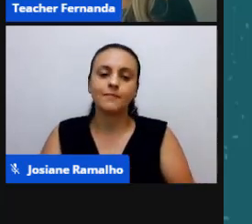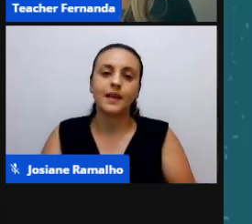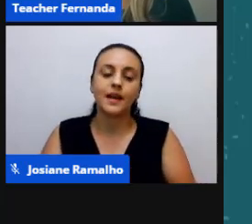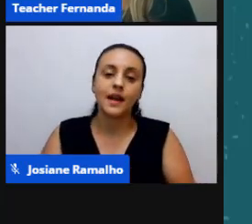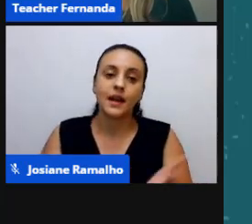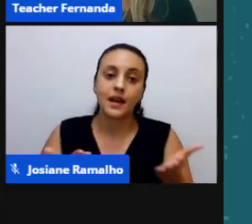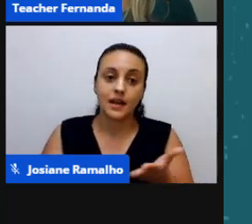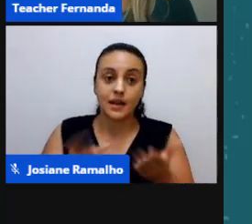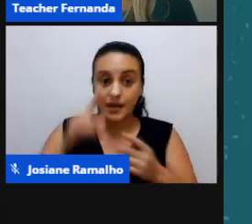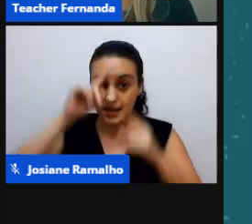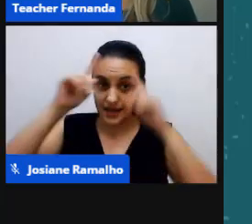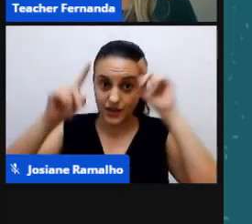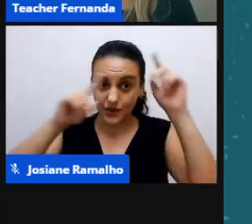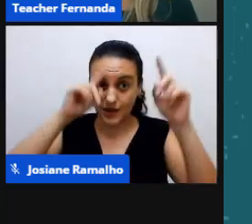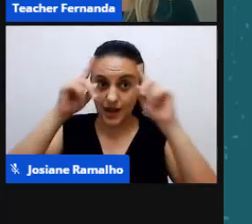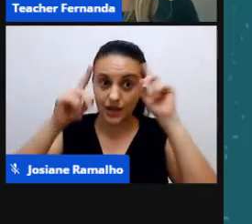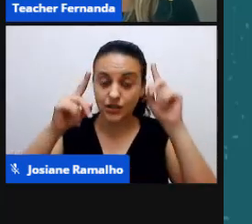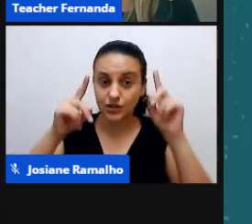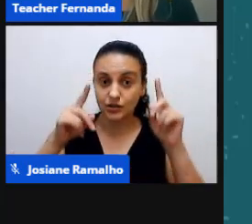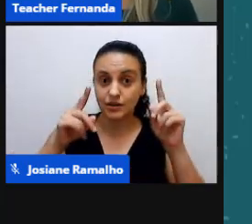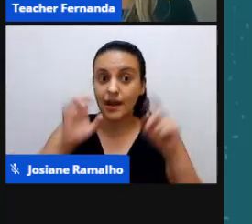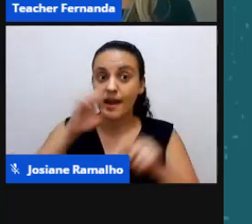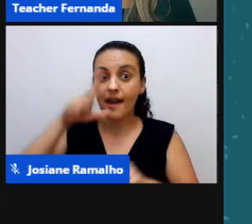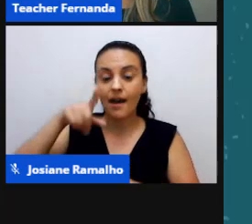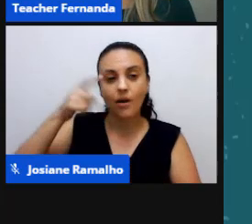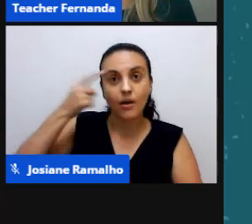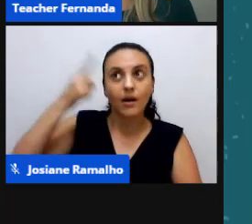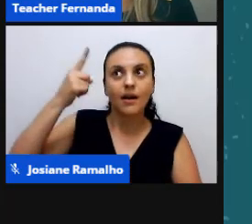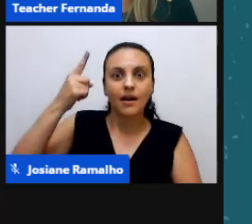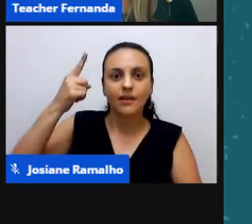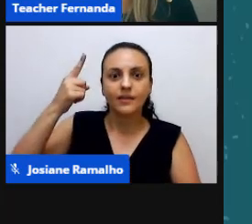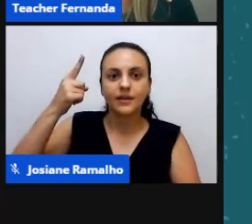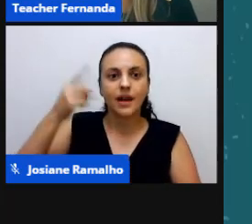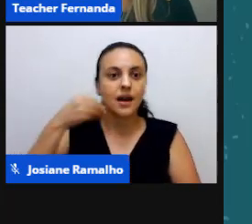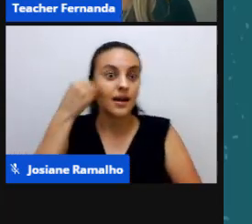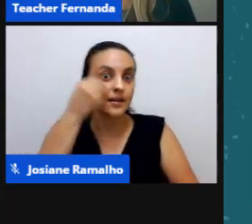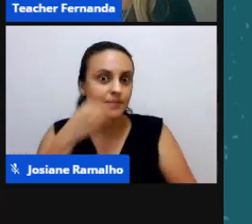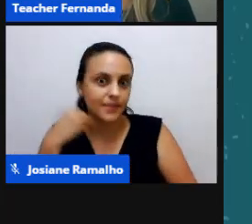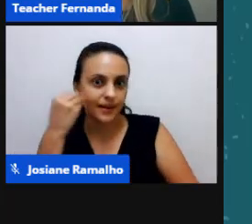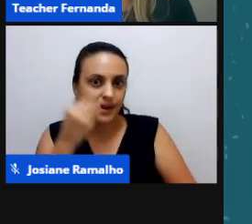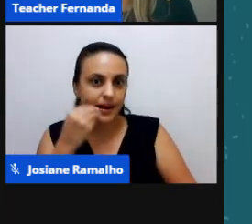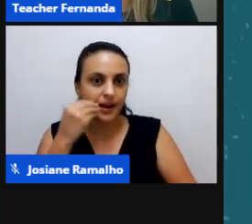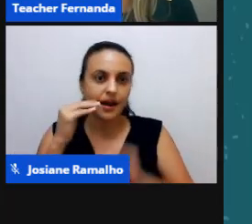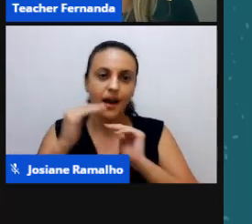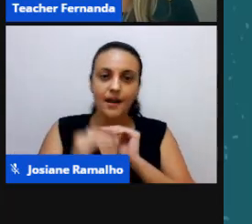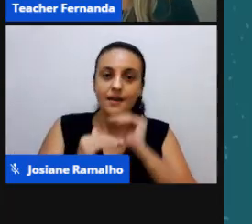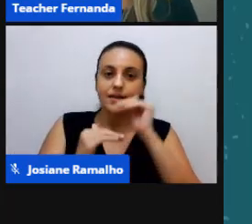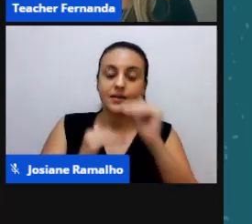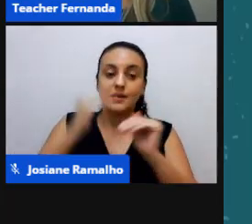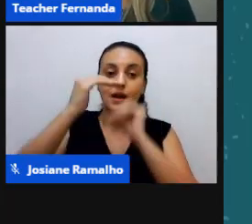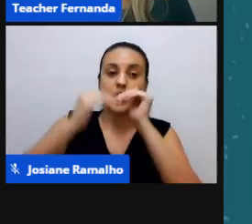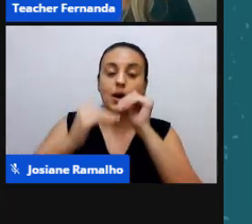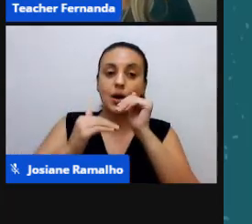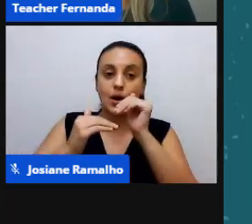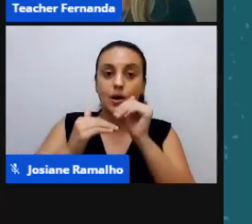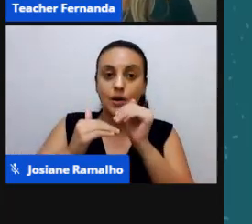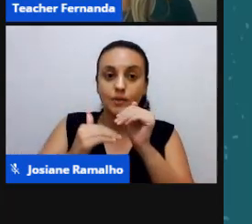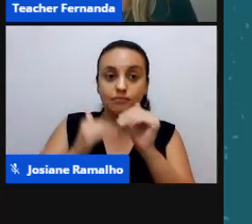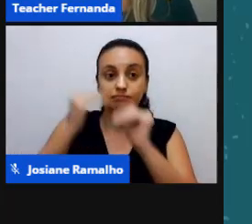diz: criatividade é inventar, experimentar, crescer,